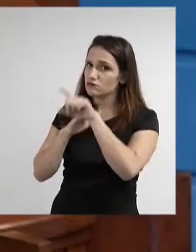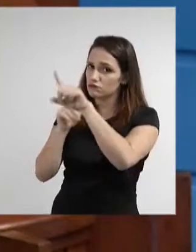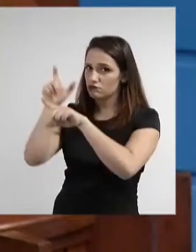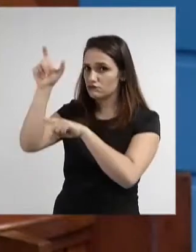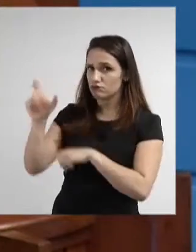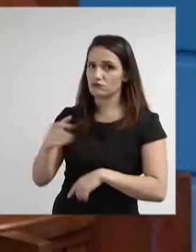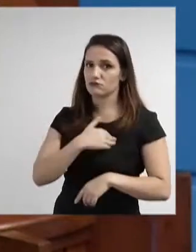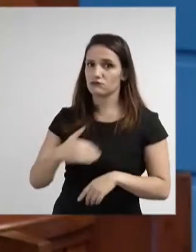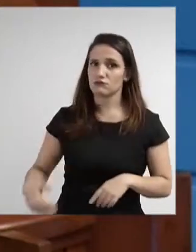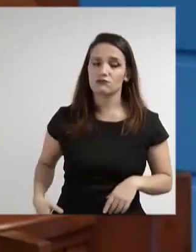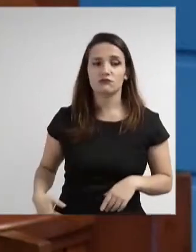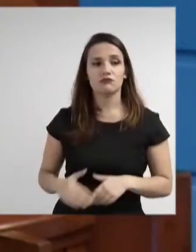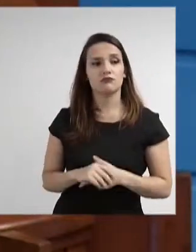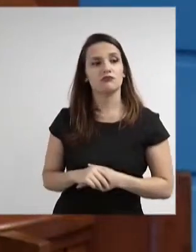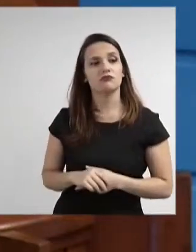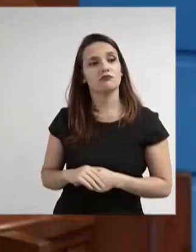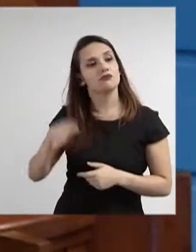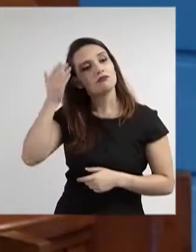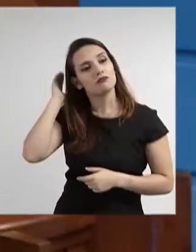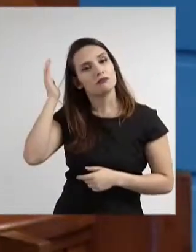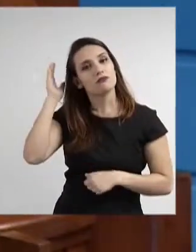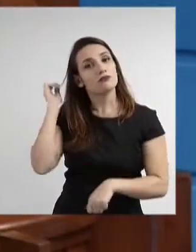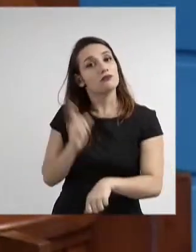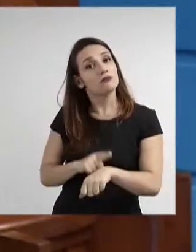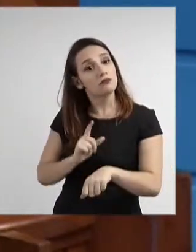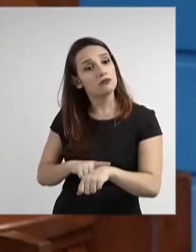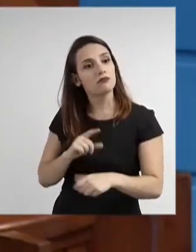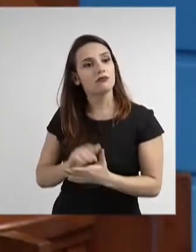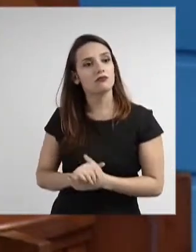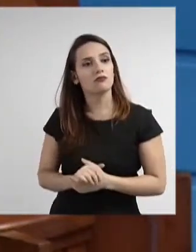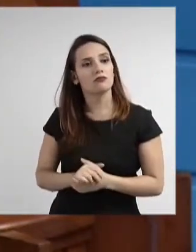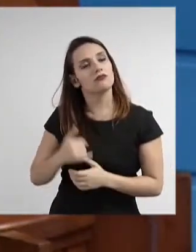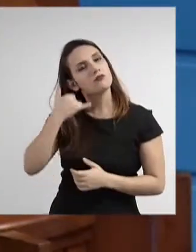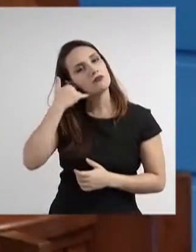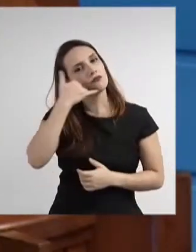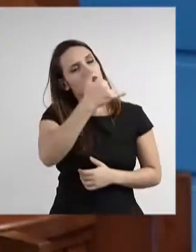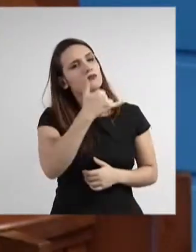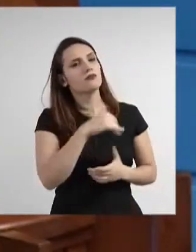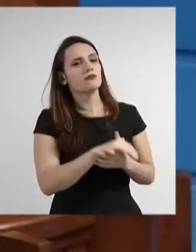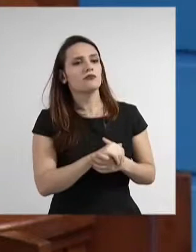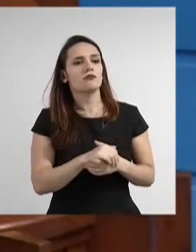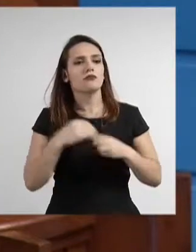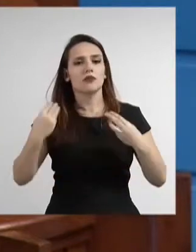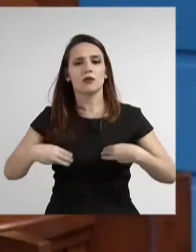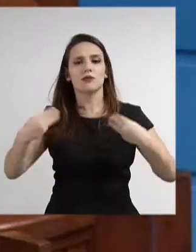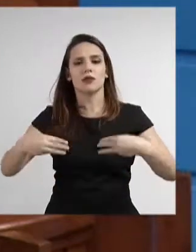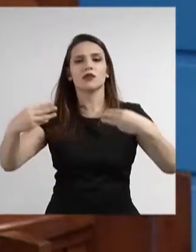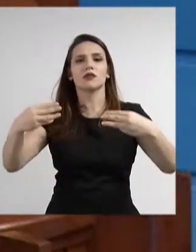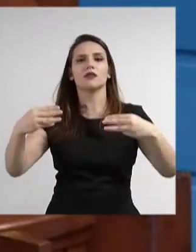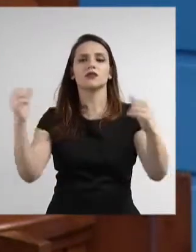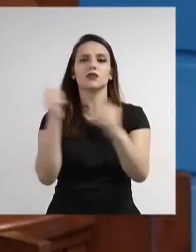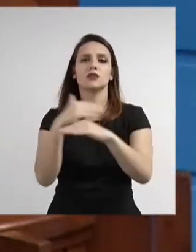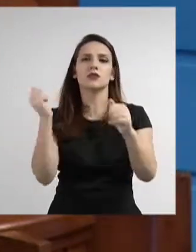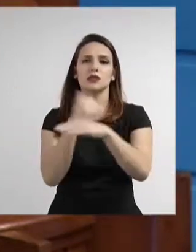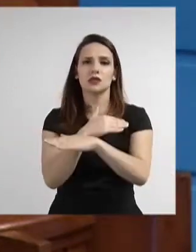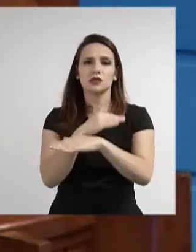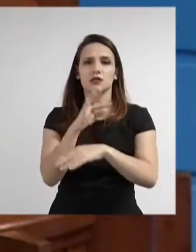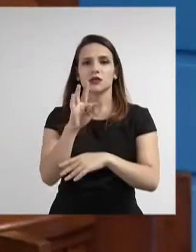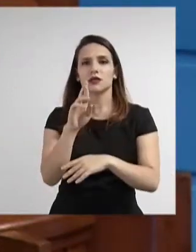mesmo instante em que conversava com ele, ele ligou para o ministro dos Transportes para ver como é que estava essa